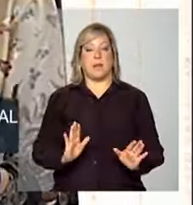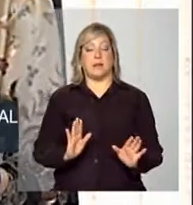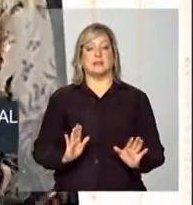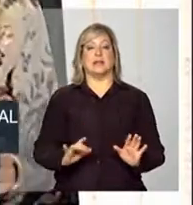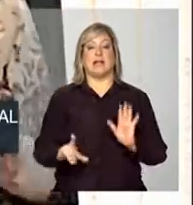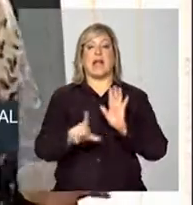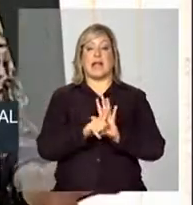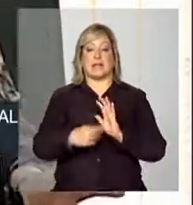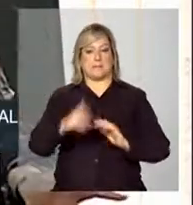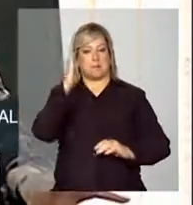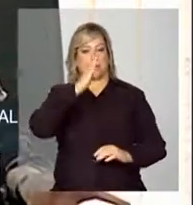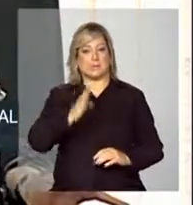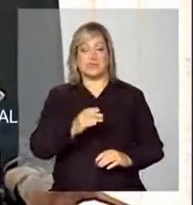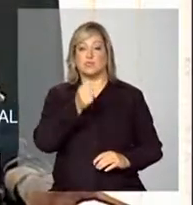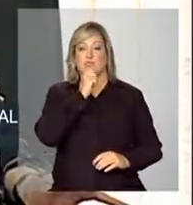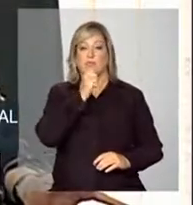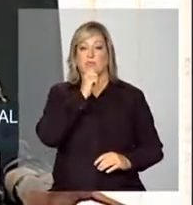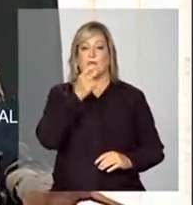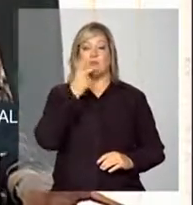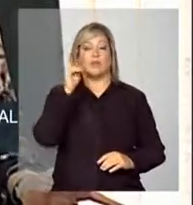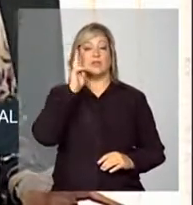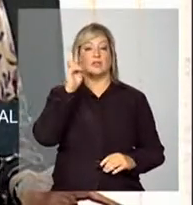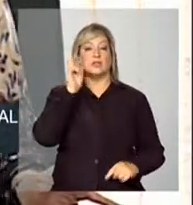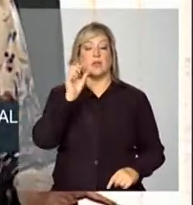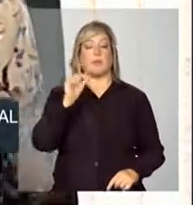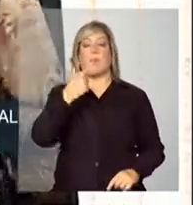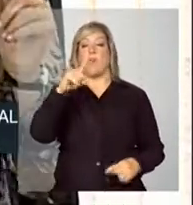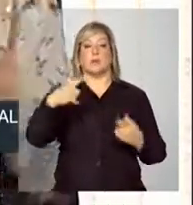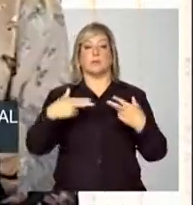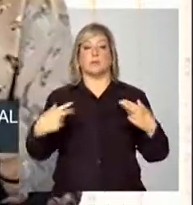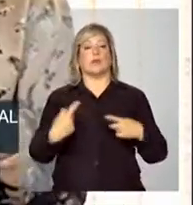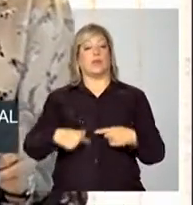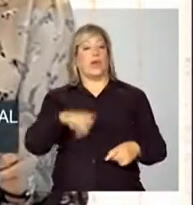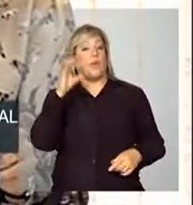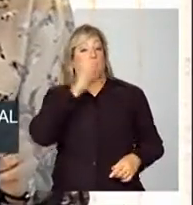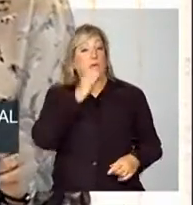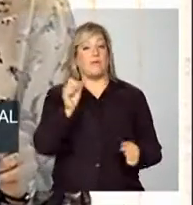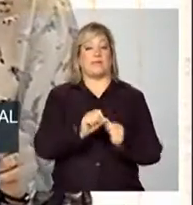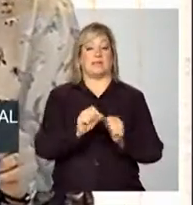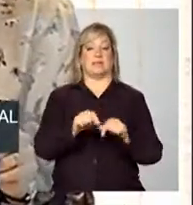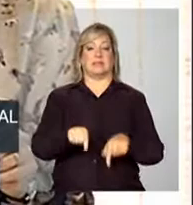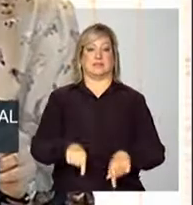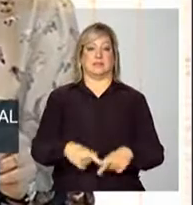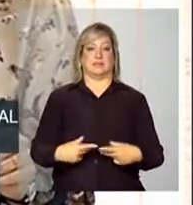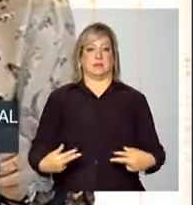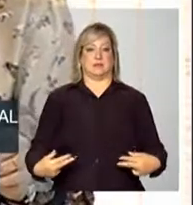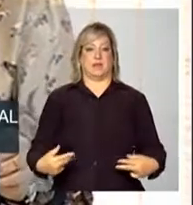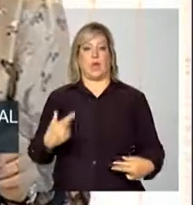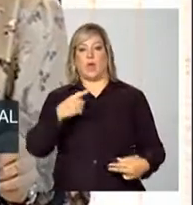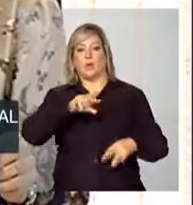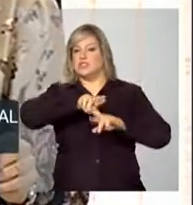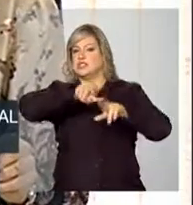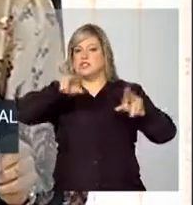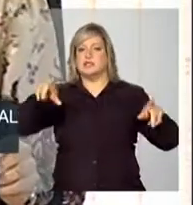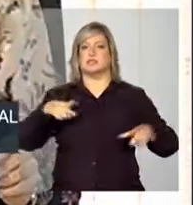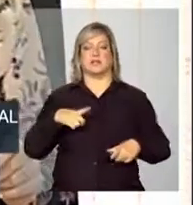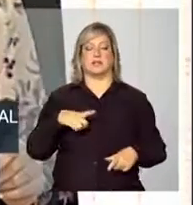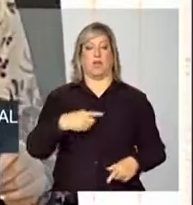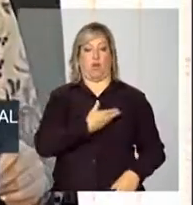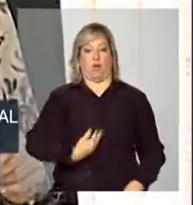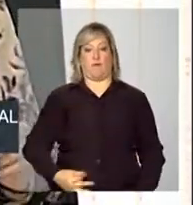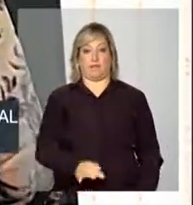legislação brasileira das outras modalidades do tráfico de seres humanos e temos pressa de fazer então o governo federal